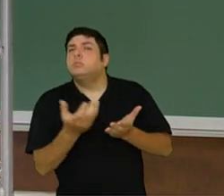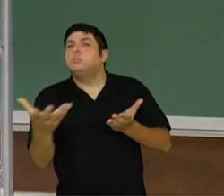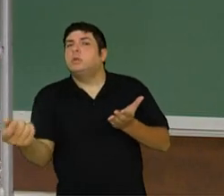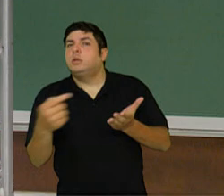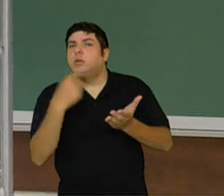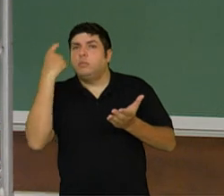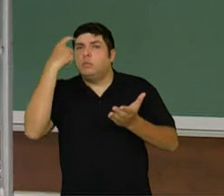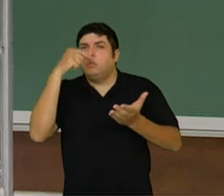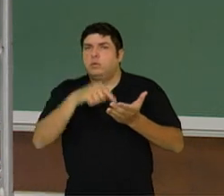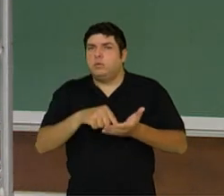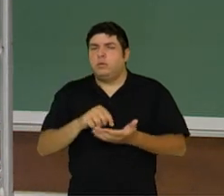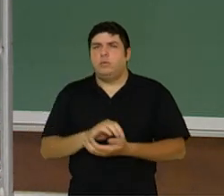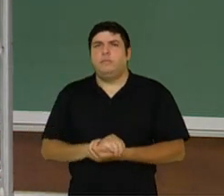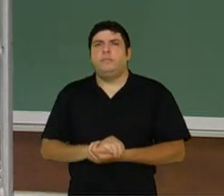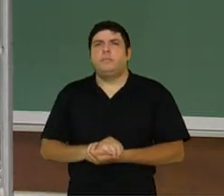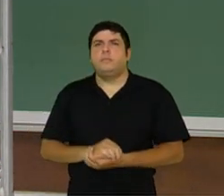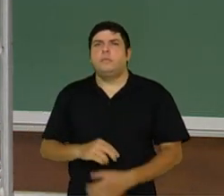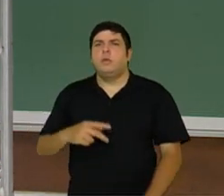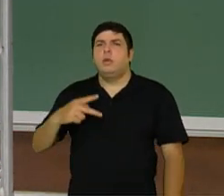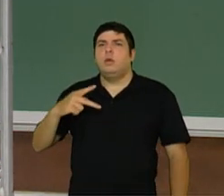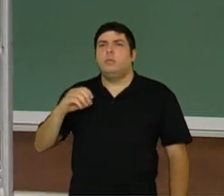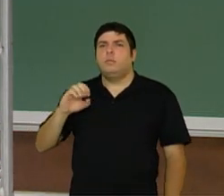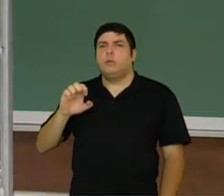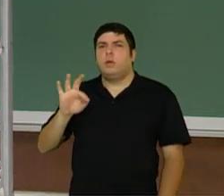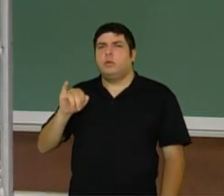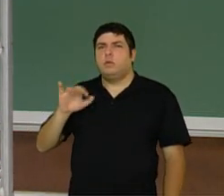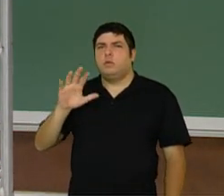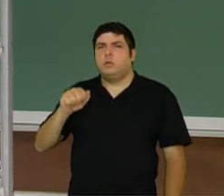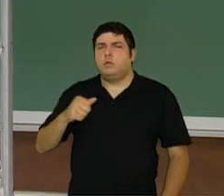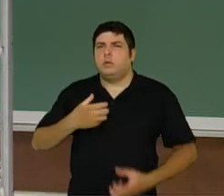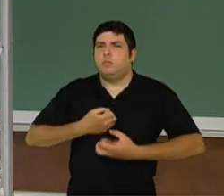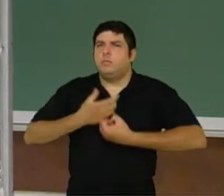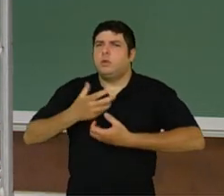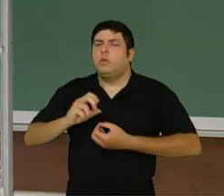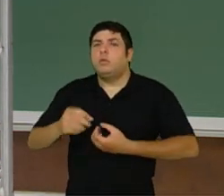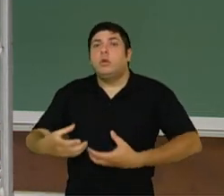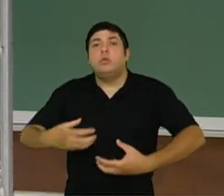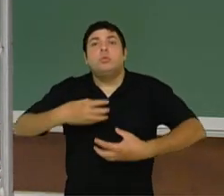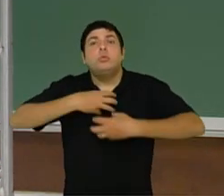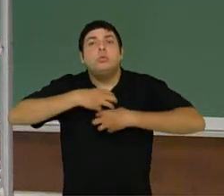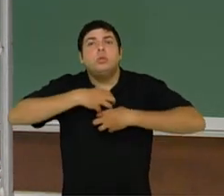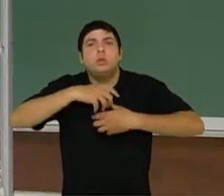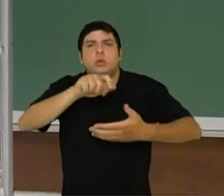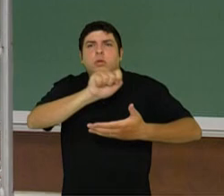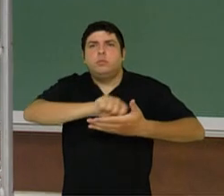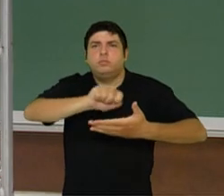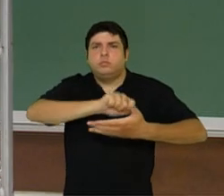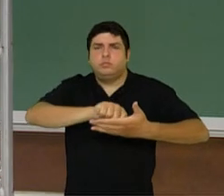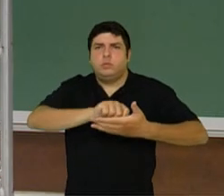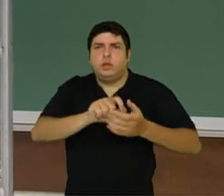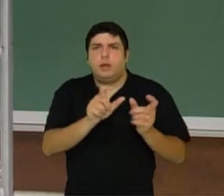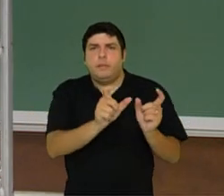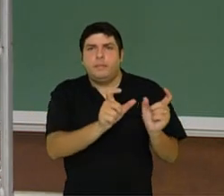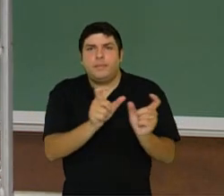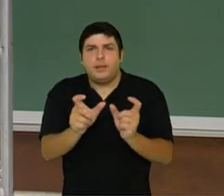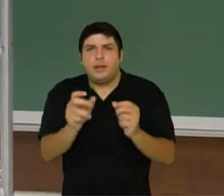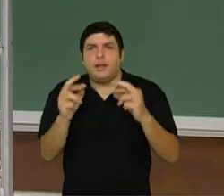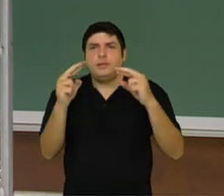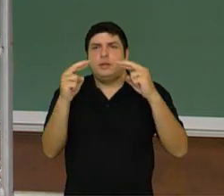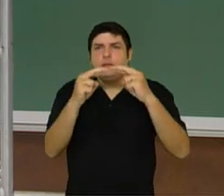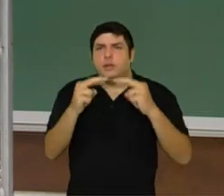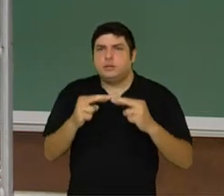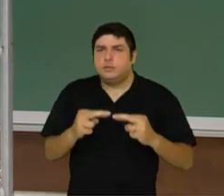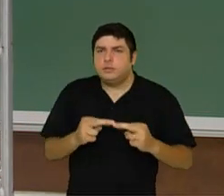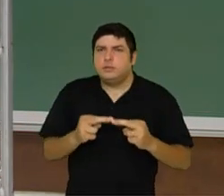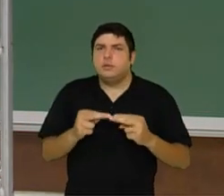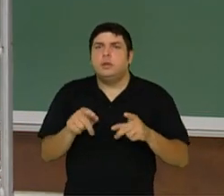função poética, quando eu estou preocupada com a maneira de expressar essa mensagem. Então, as palavras, as rimas, né?